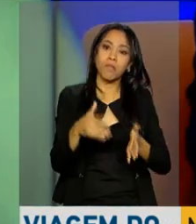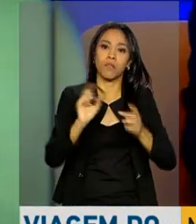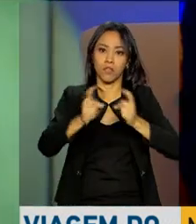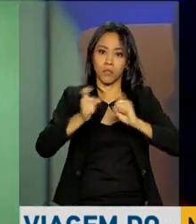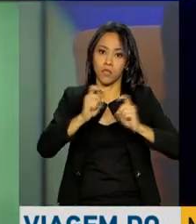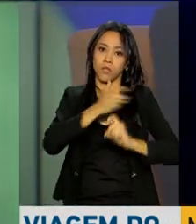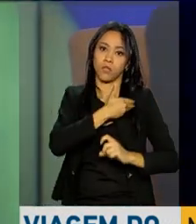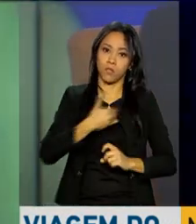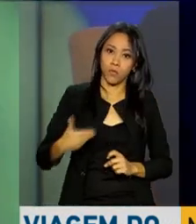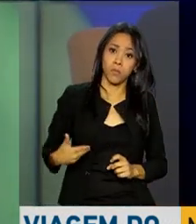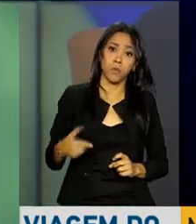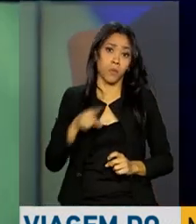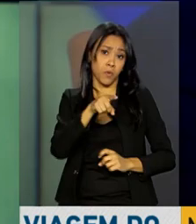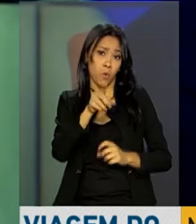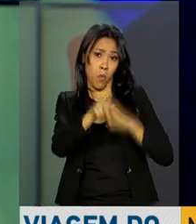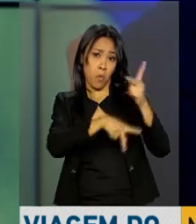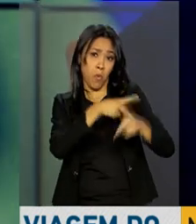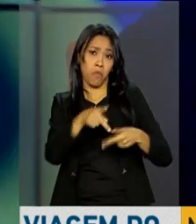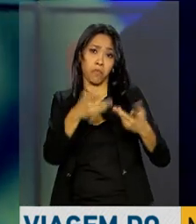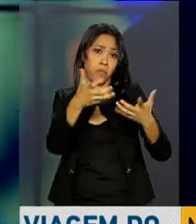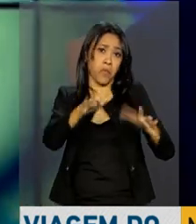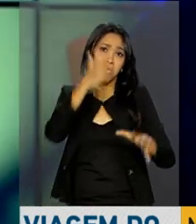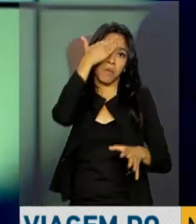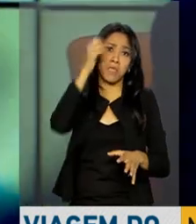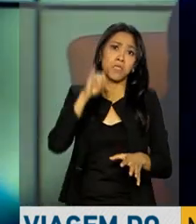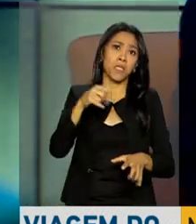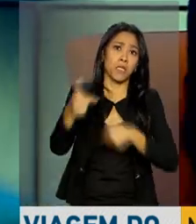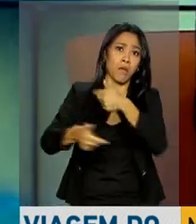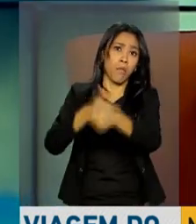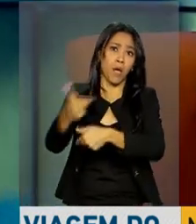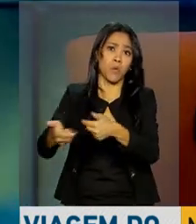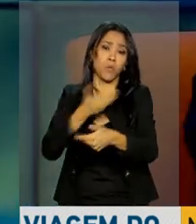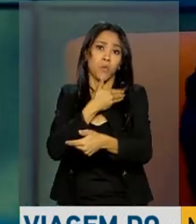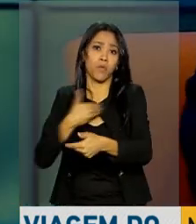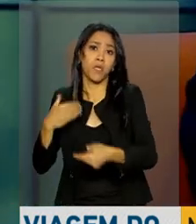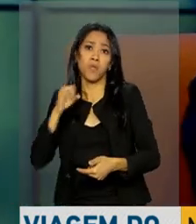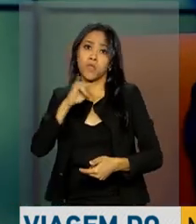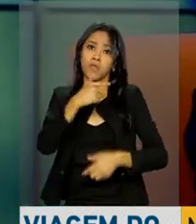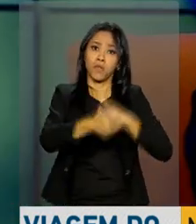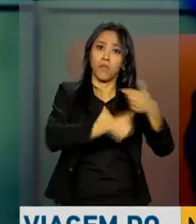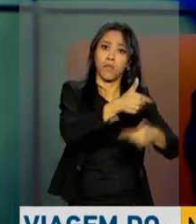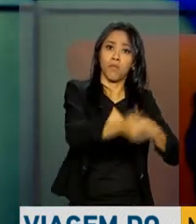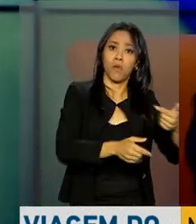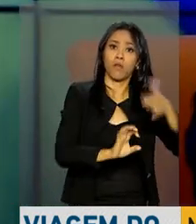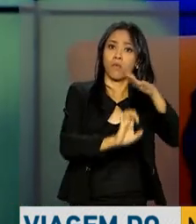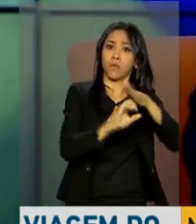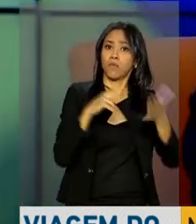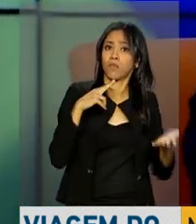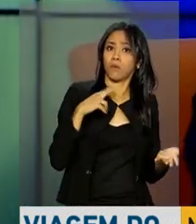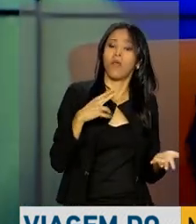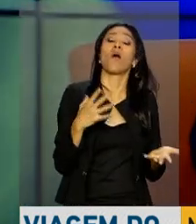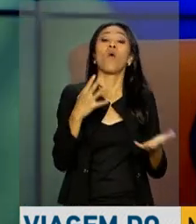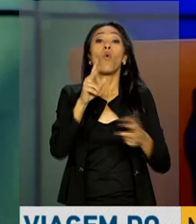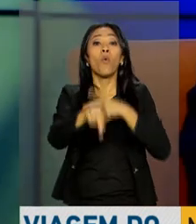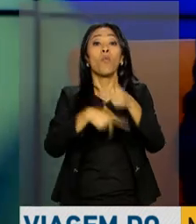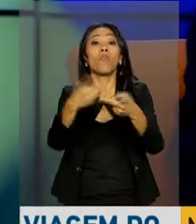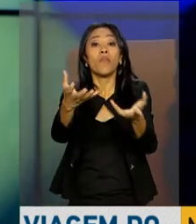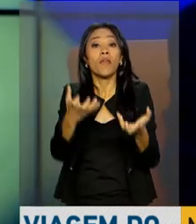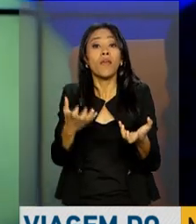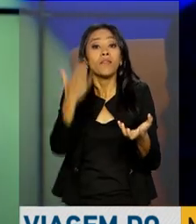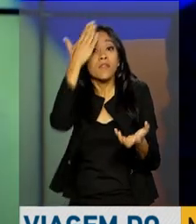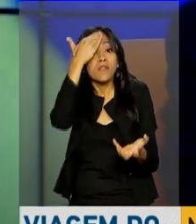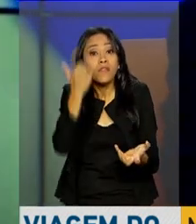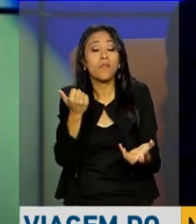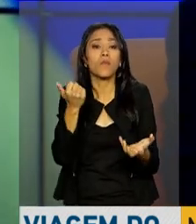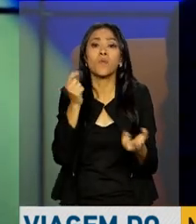eu digo ao povo: não interessa se isso é fruto da ação do Estado ou se é fruto da iniciativa privada. O que o povo quer é resultados, primeiro ponto.